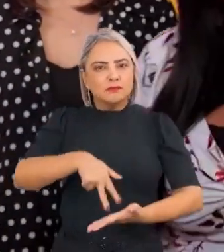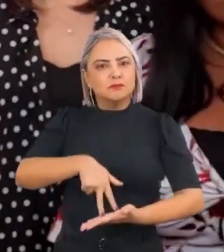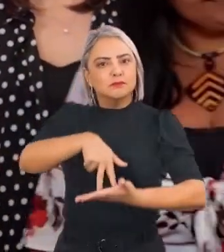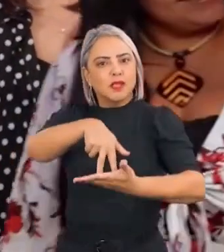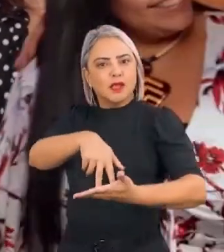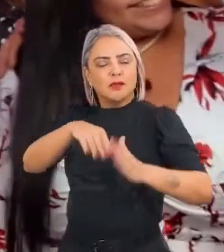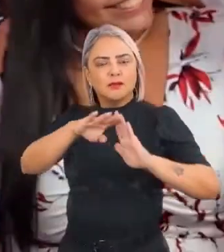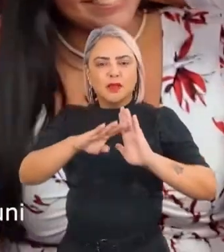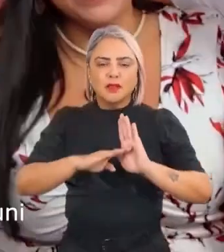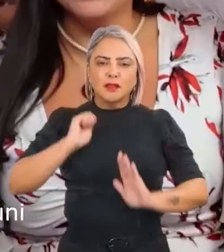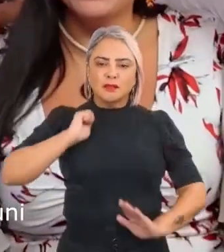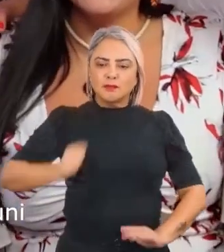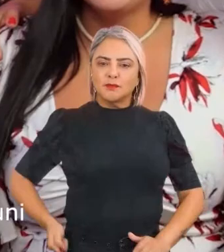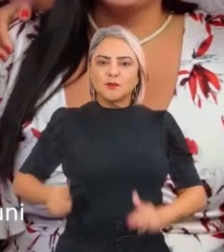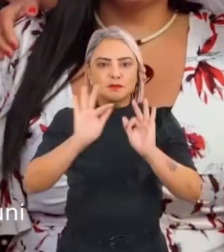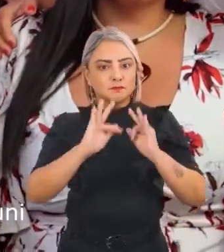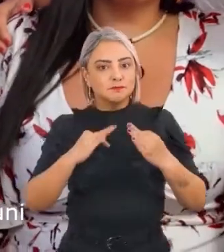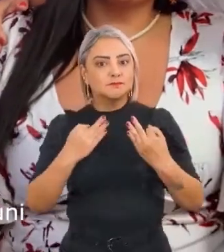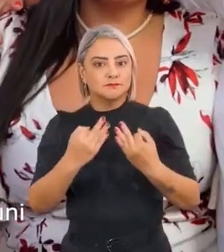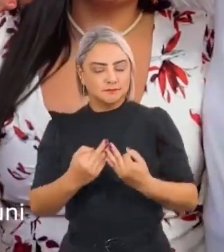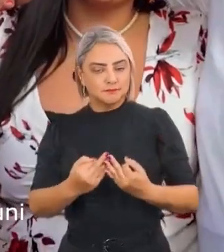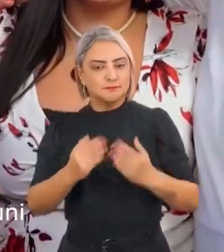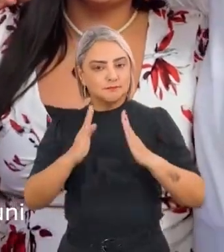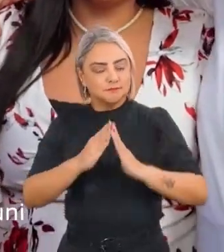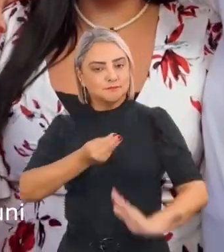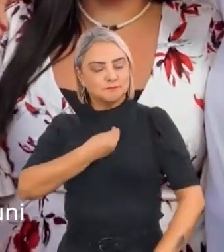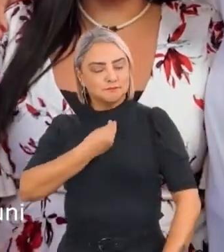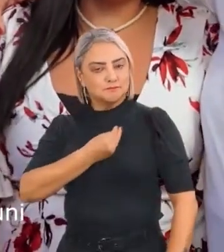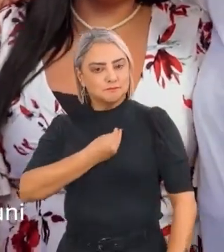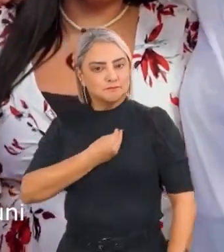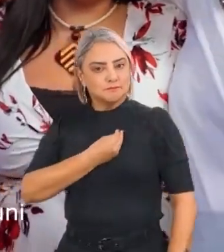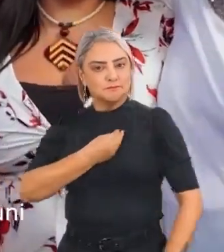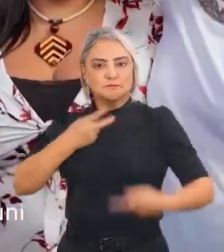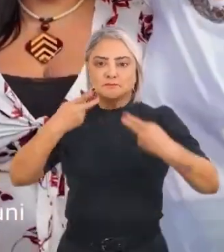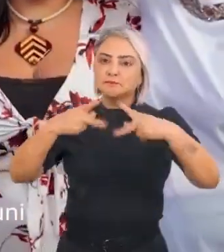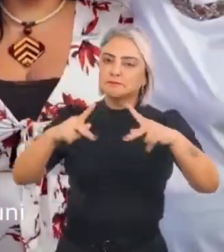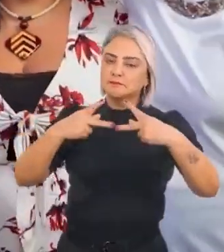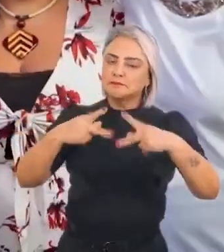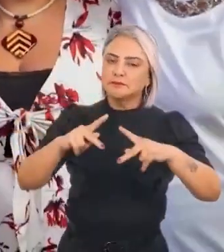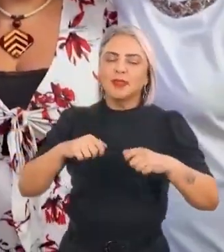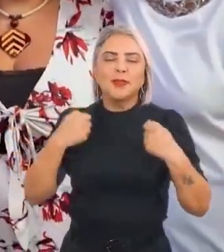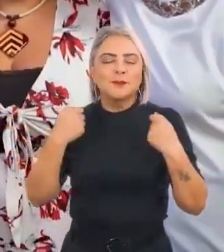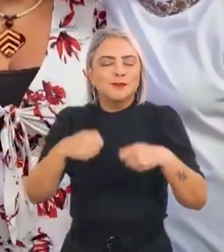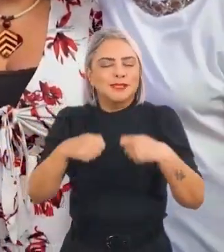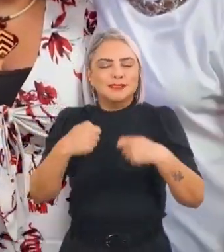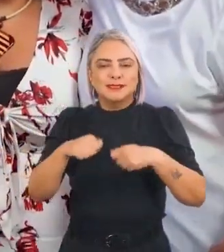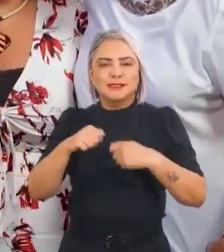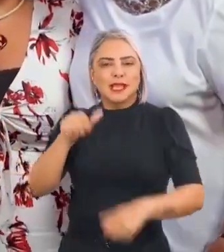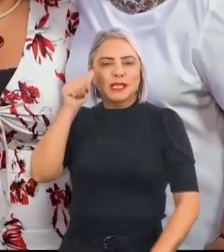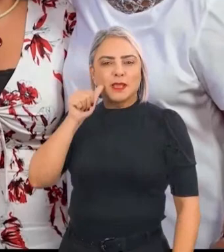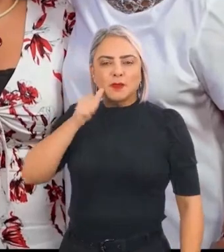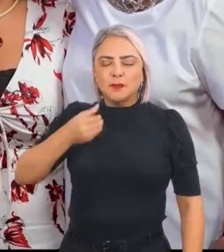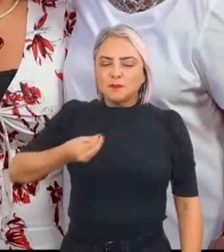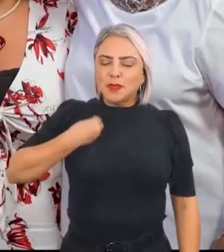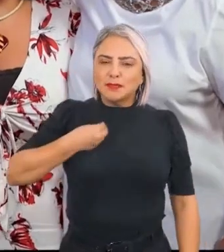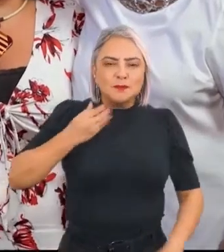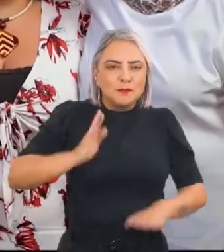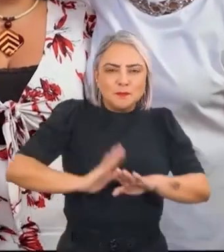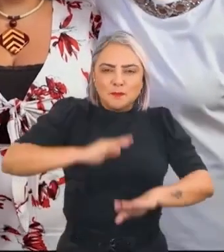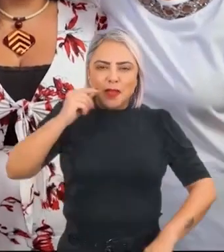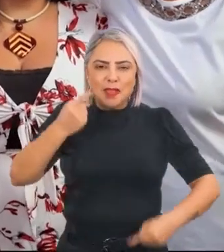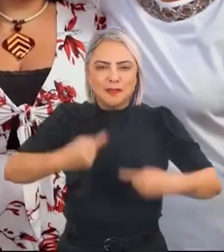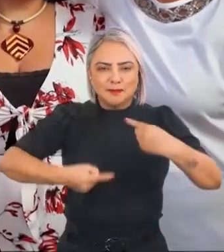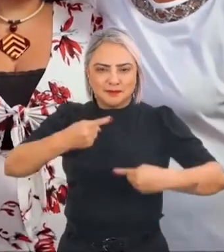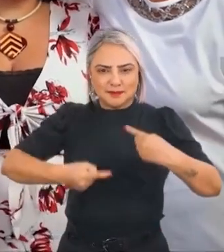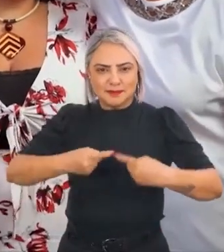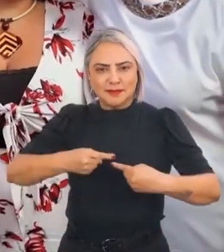de frente de programas como o Bolsa Família, o Minha Casa Minha Vida, o ProUni. Precisamos que as mulheres participem ainda mais